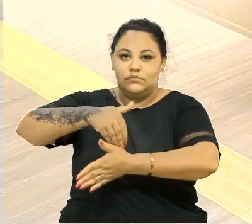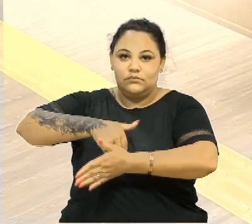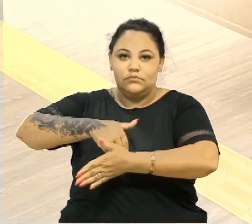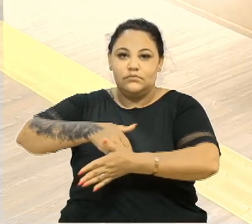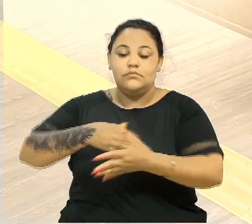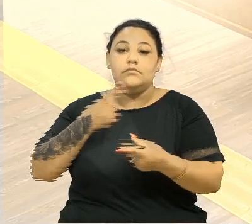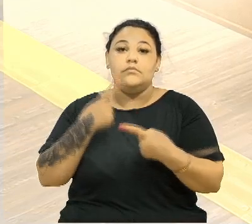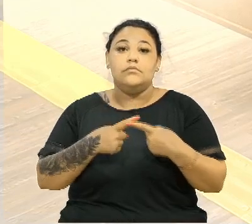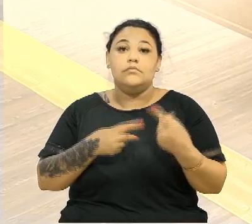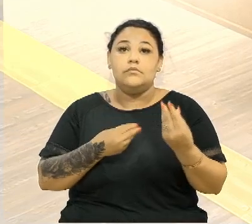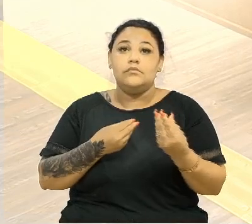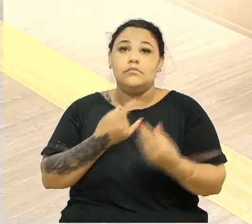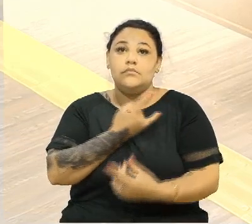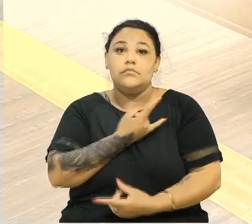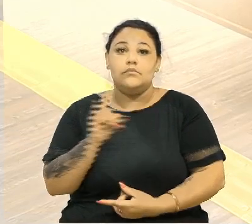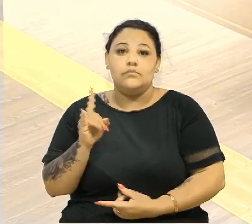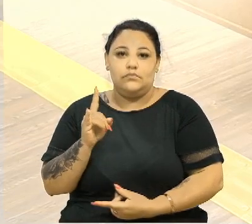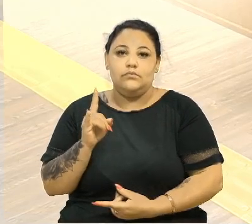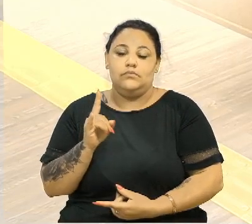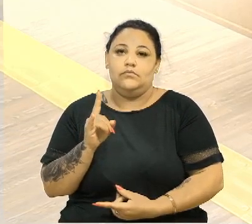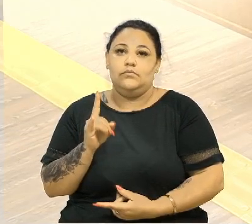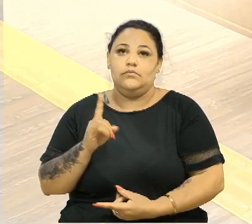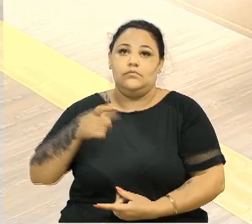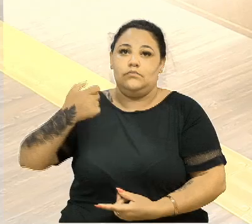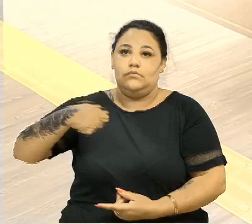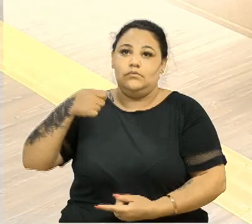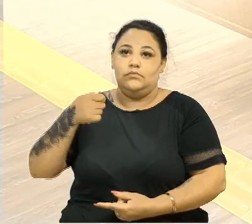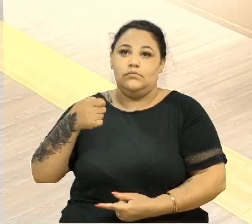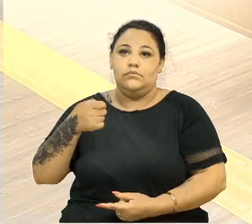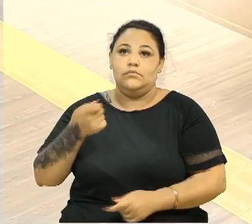da pauta, então solicito inversão para que nós aprovamos